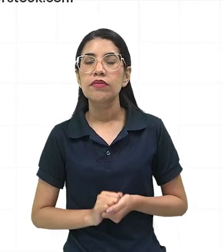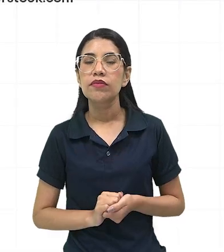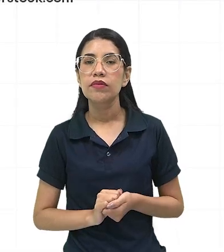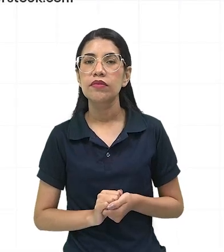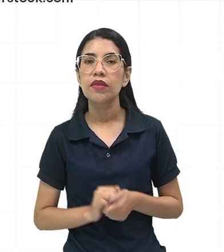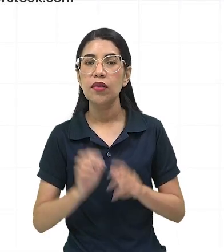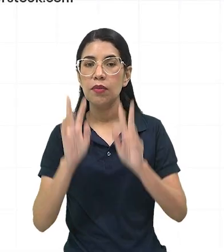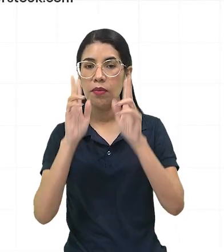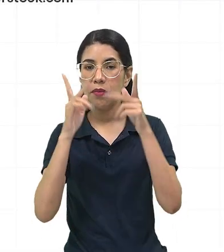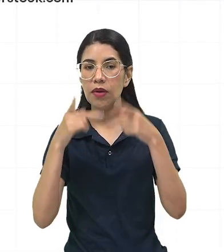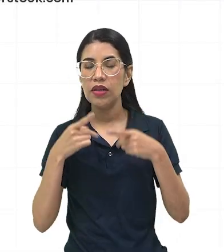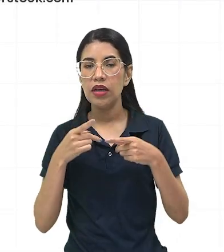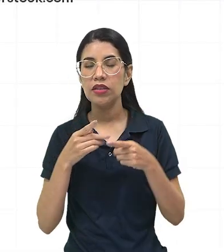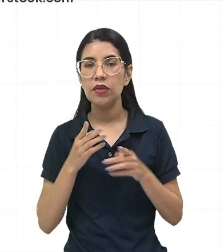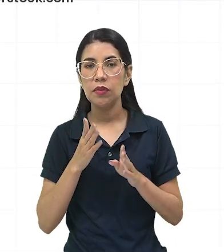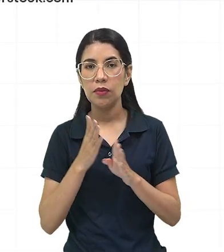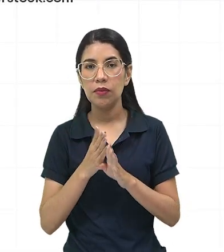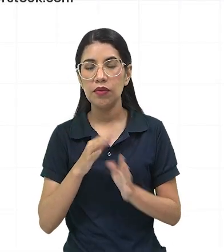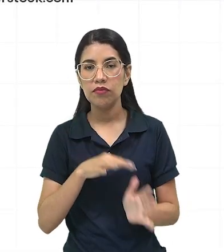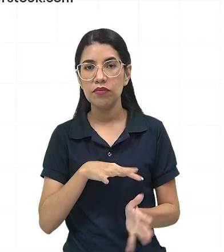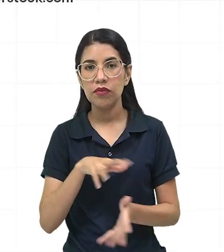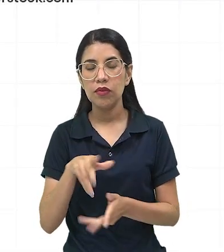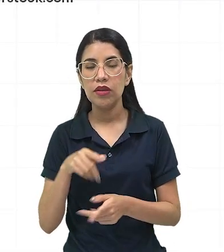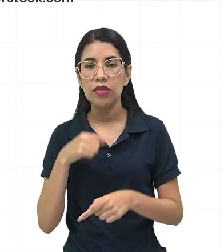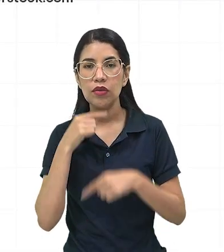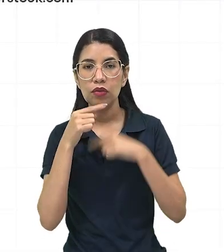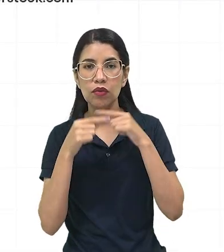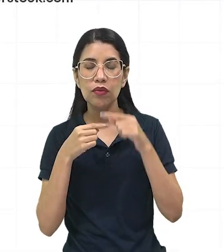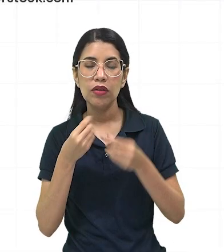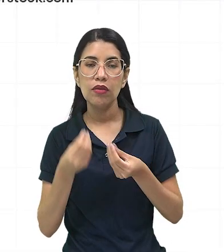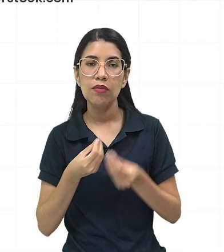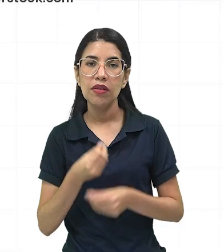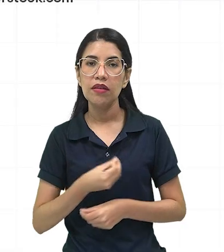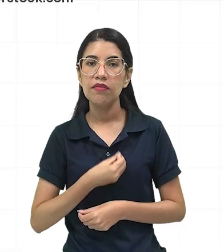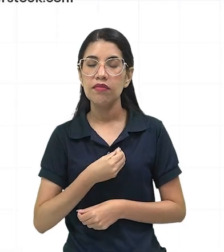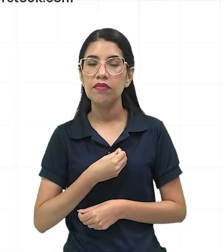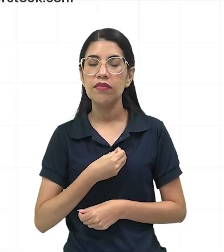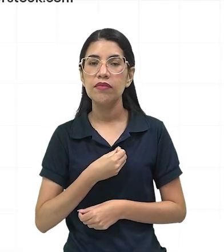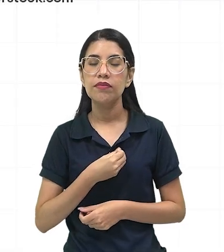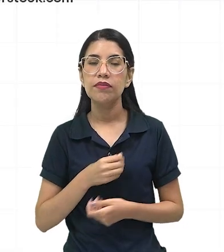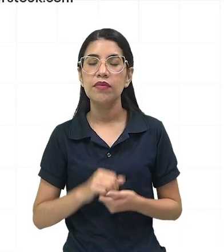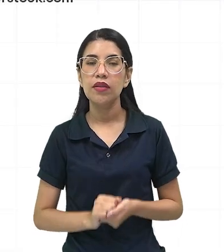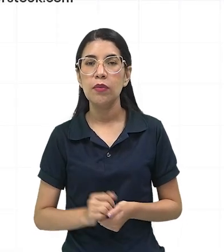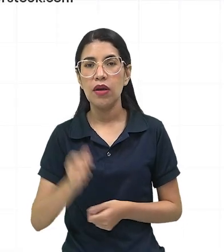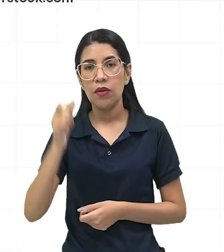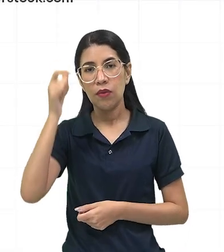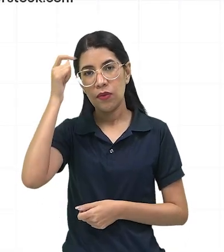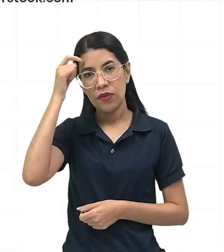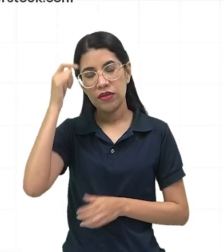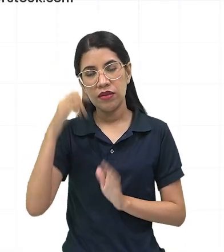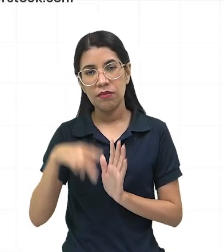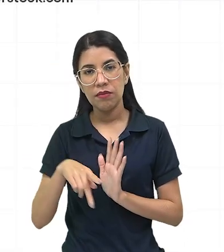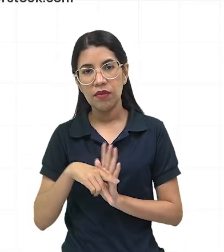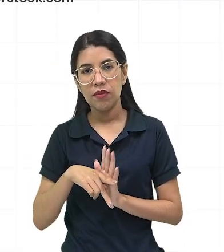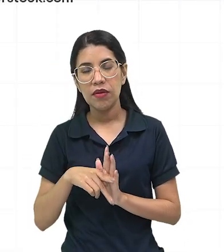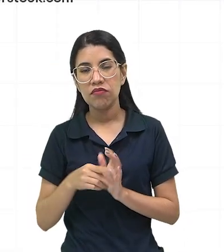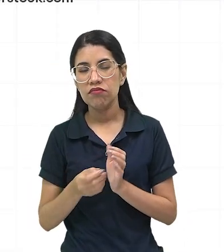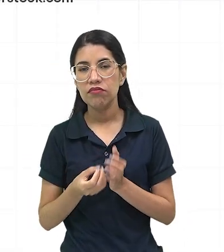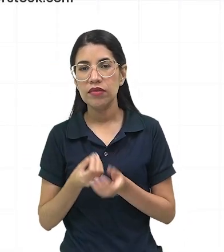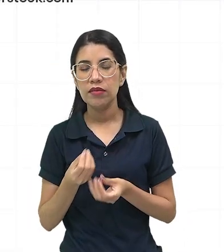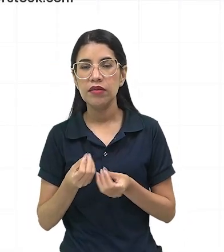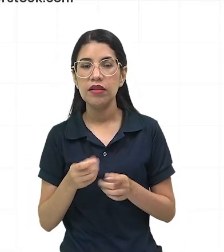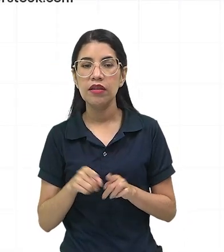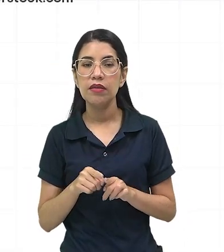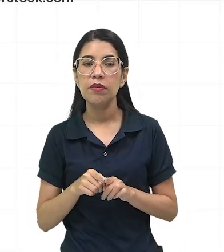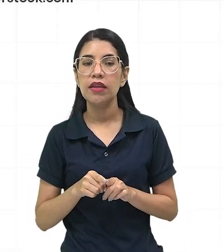se indaga sobre a sua existência, a partir do despertar e construção de sua própria consciência. E dessa forma, ao se confrontar